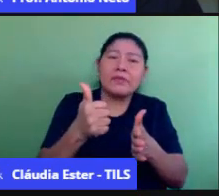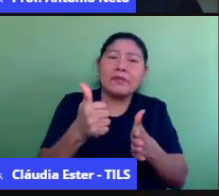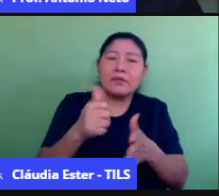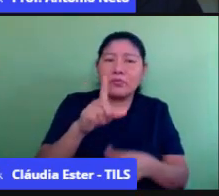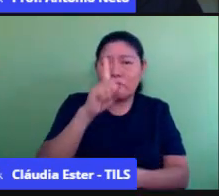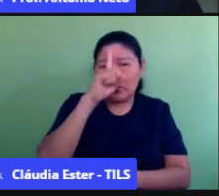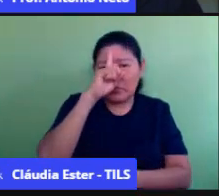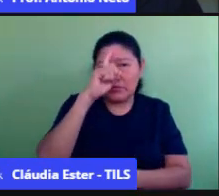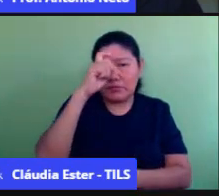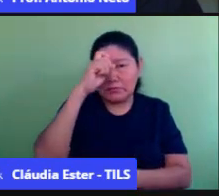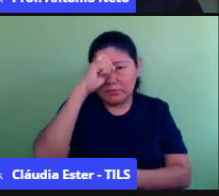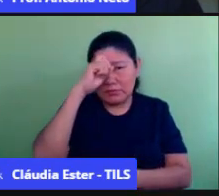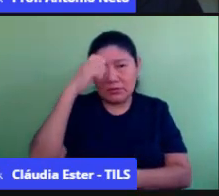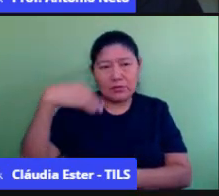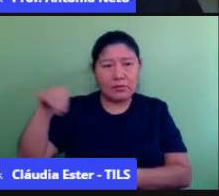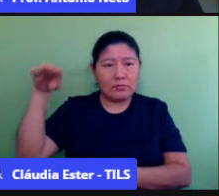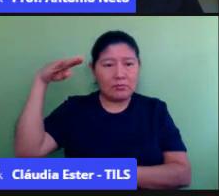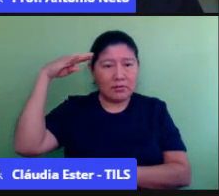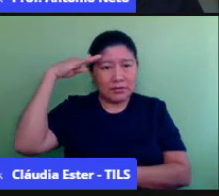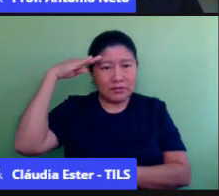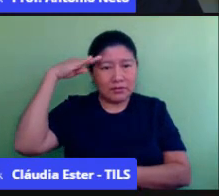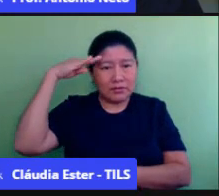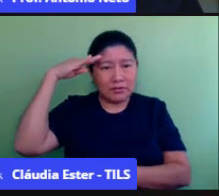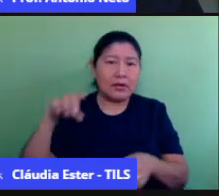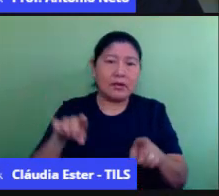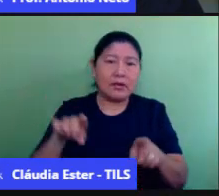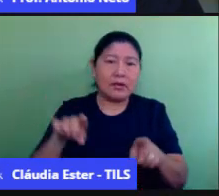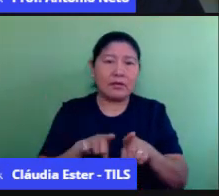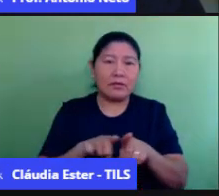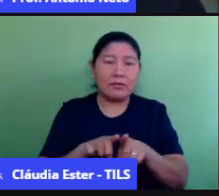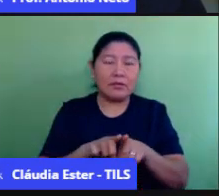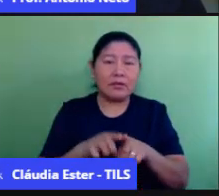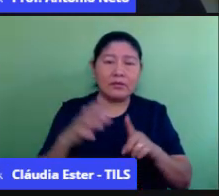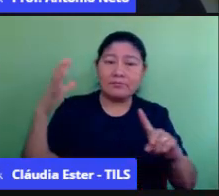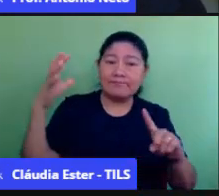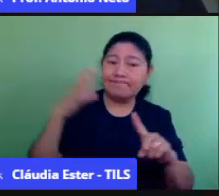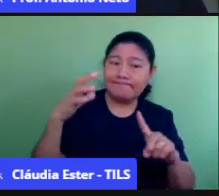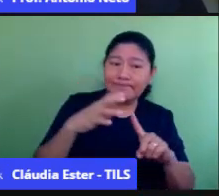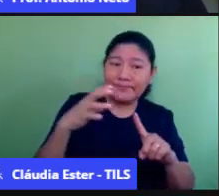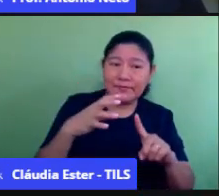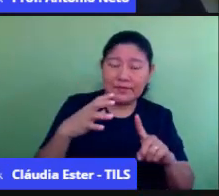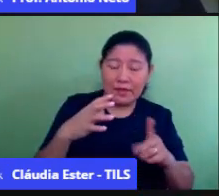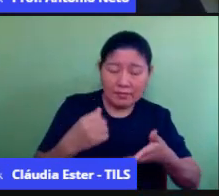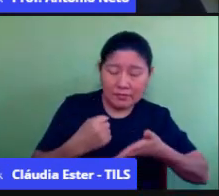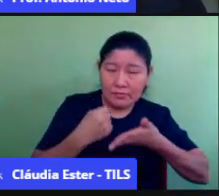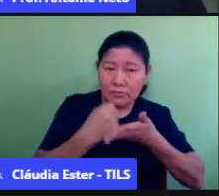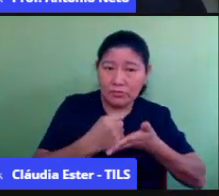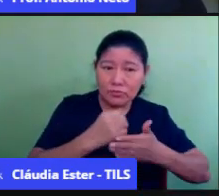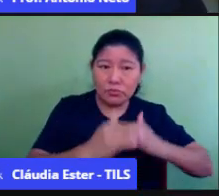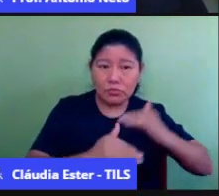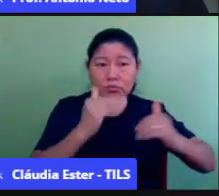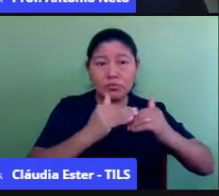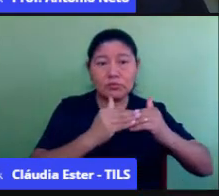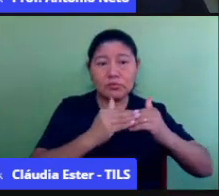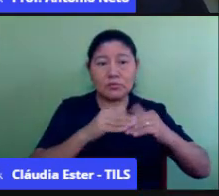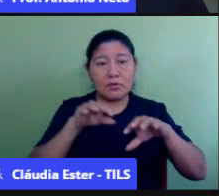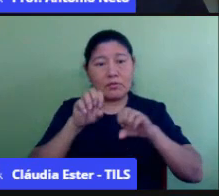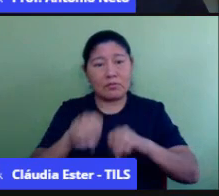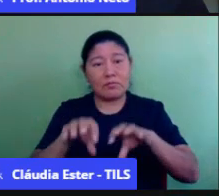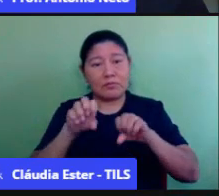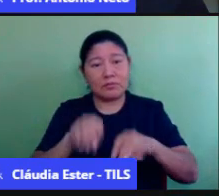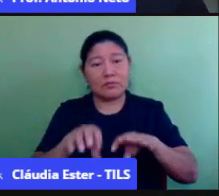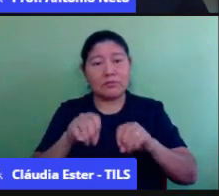também deram um pequeno impulso na educação, né? Porque eles se tornaram professores. Nós